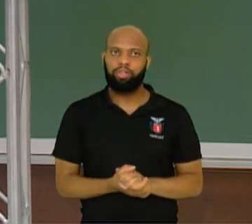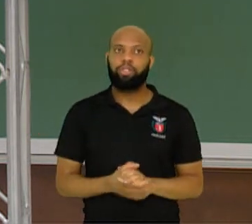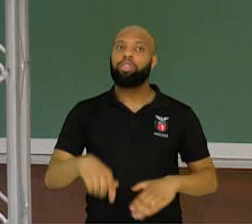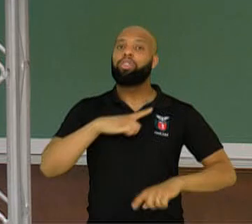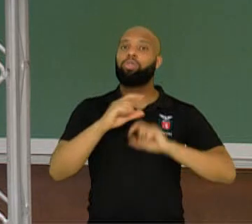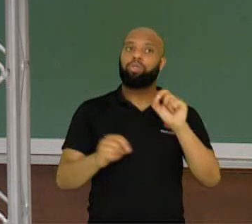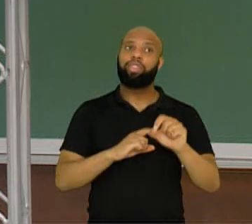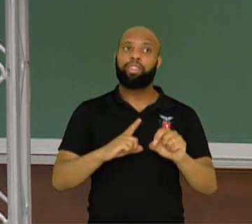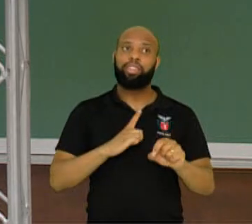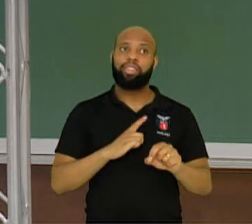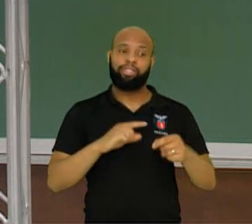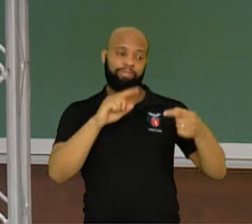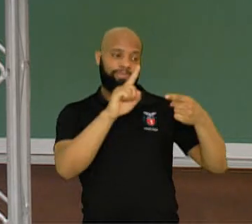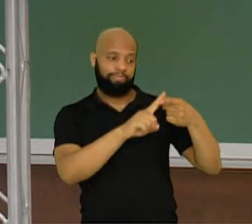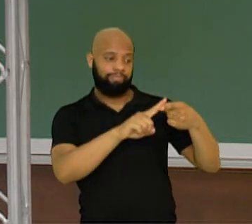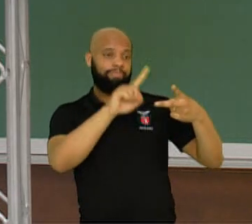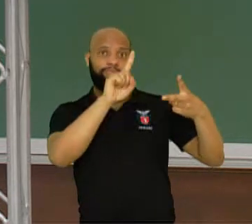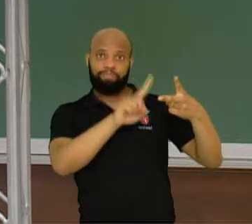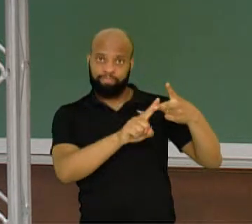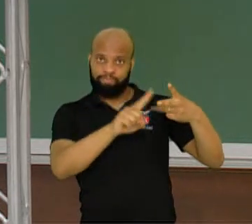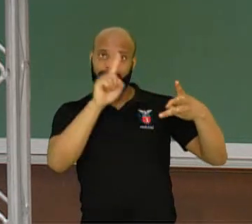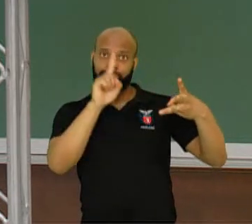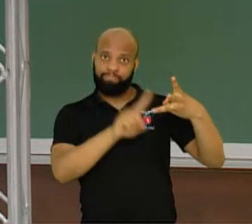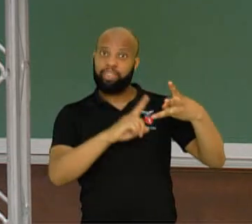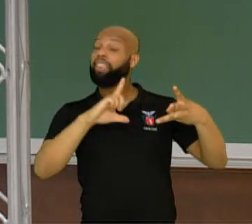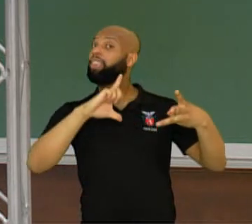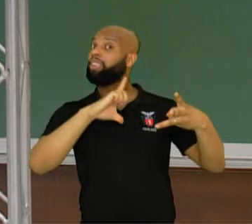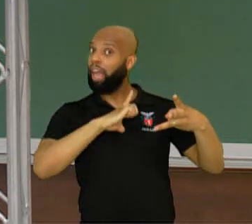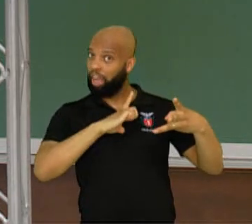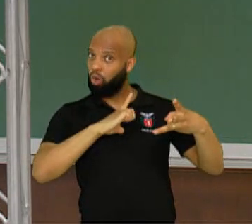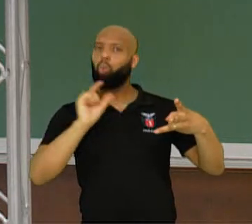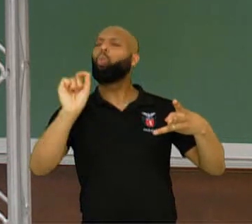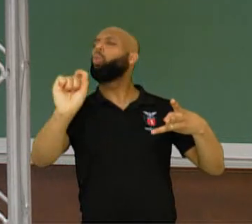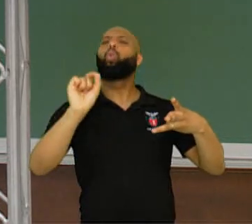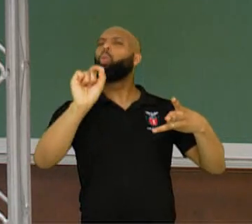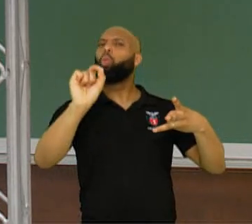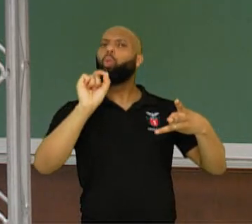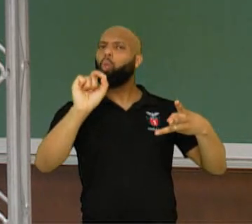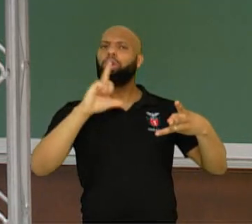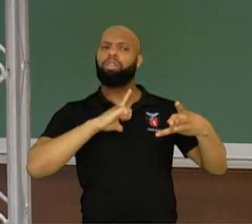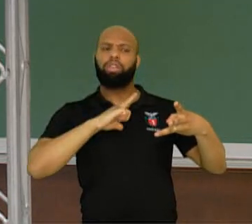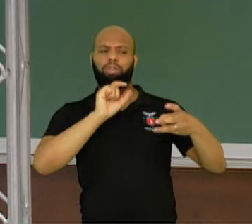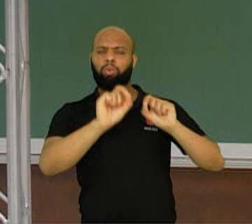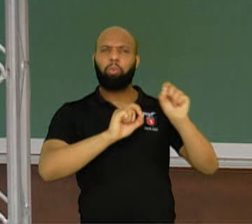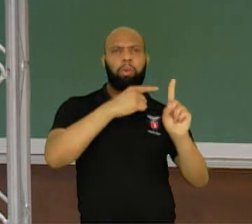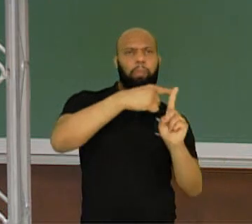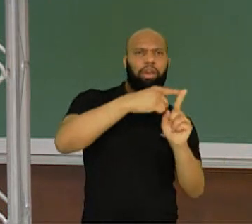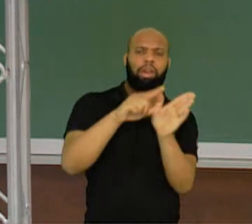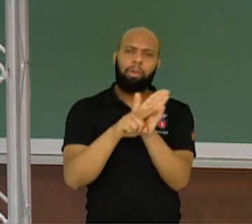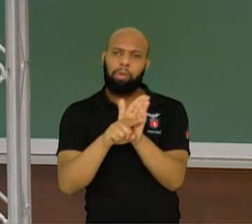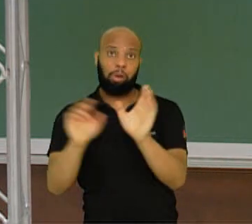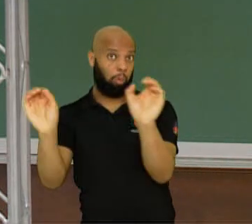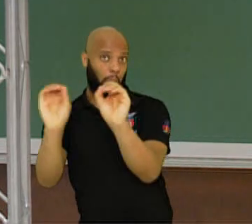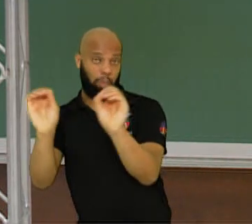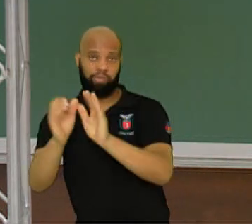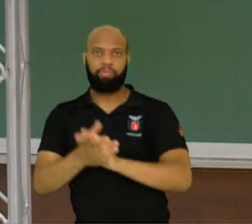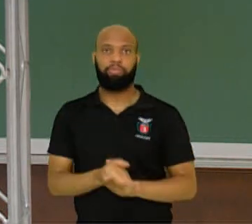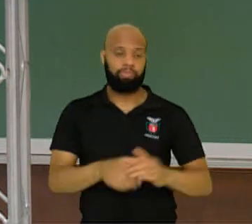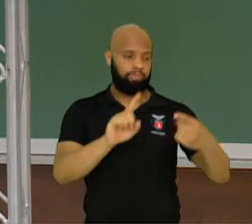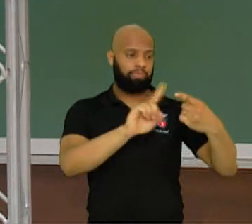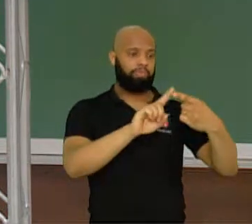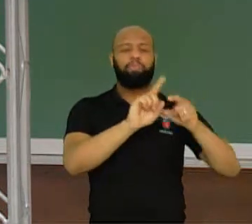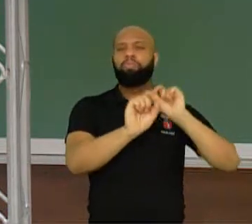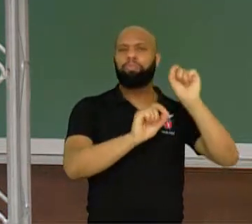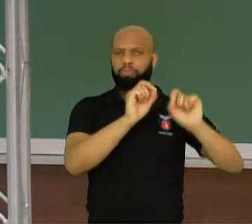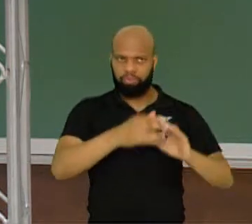é formado por 3 partes, 3 elementos com as suas cargas ou não elétricas. A